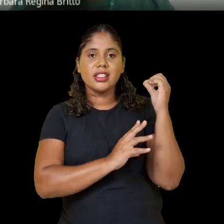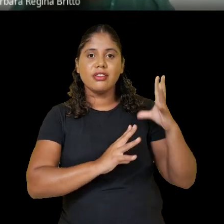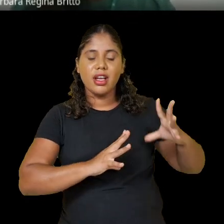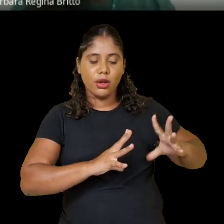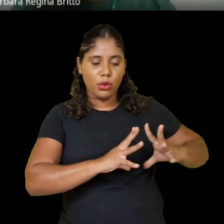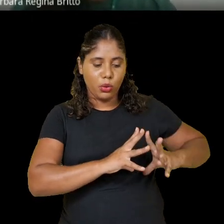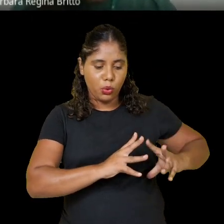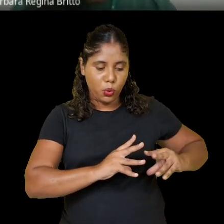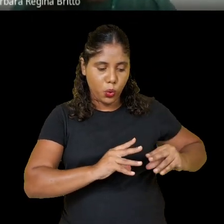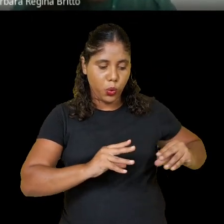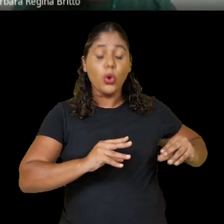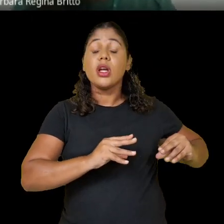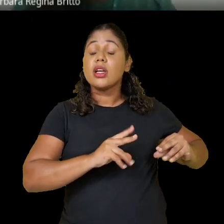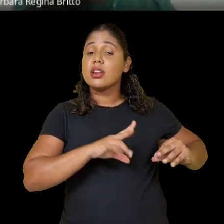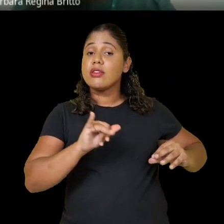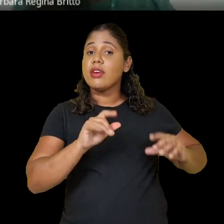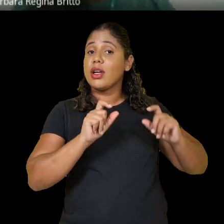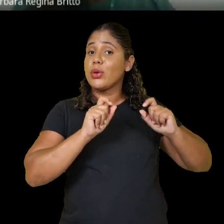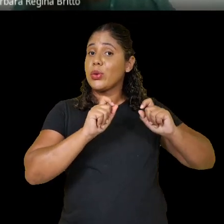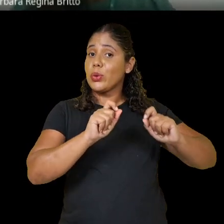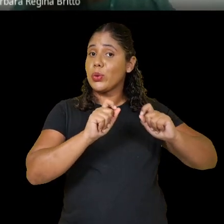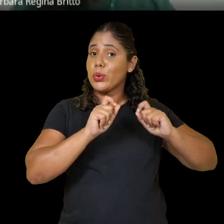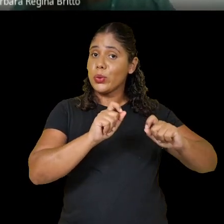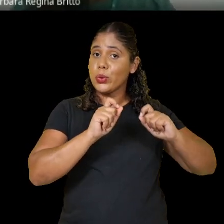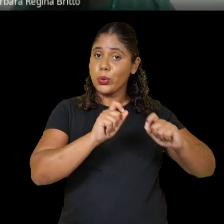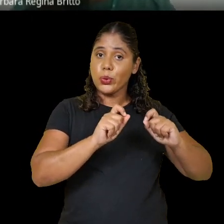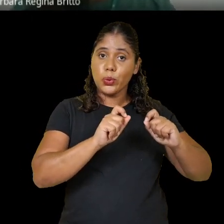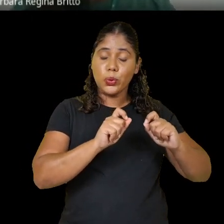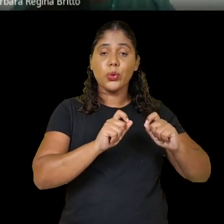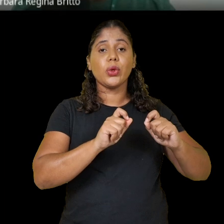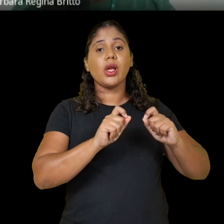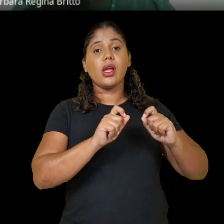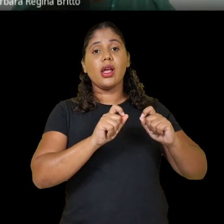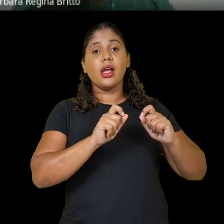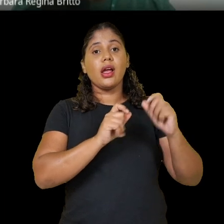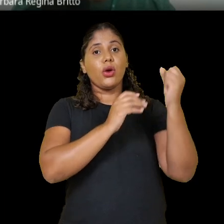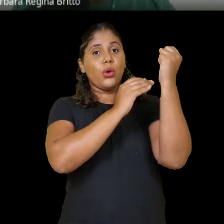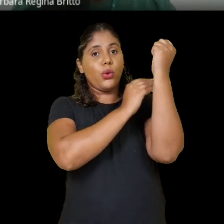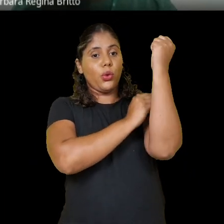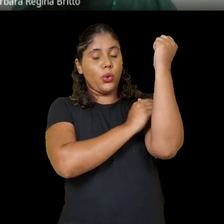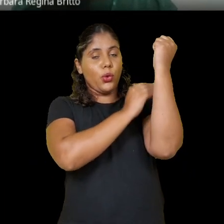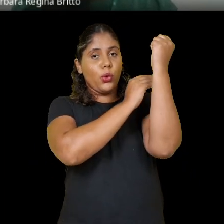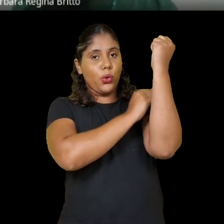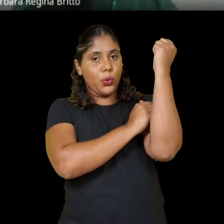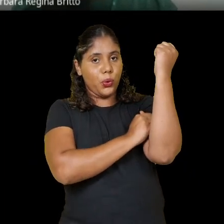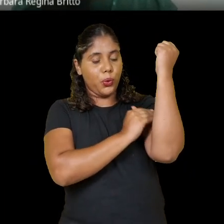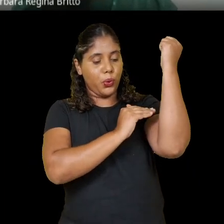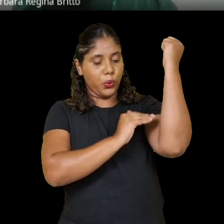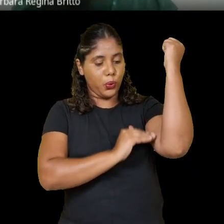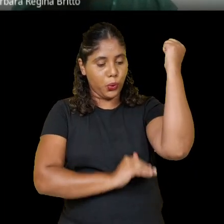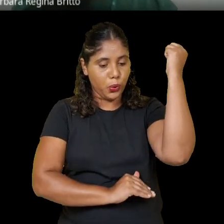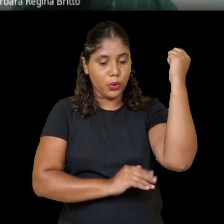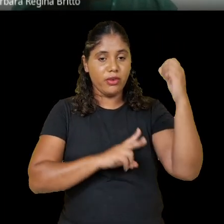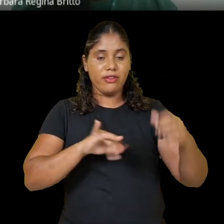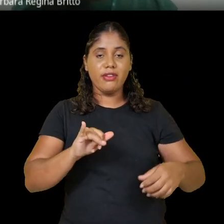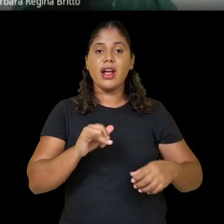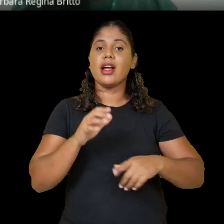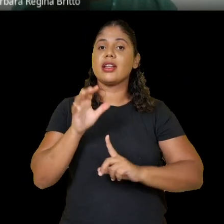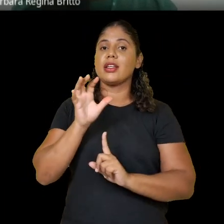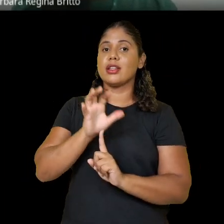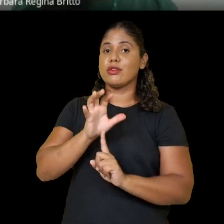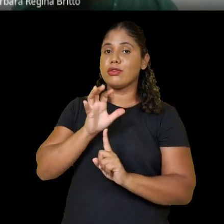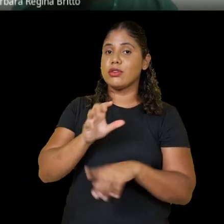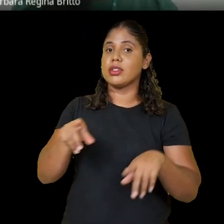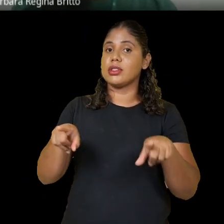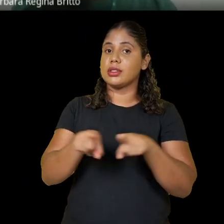vai influenciar também no pulmão, ela também vai influenciar no gastrointestinal. E aí ela vai relaxar,